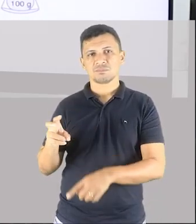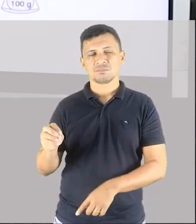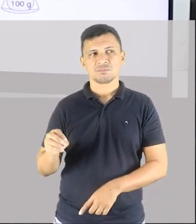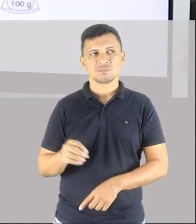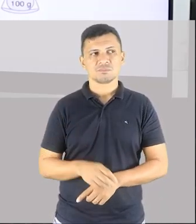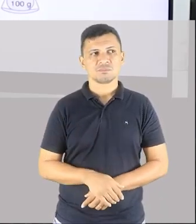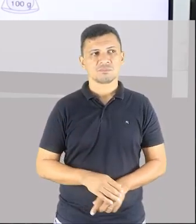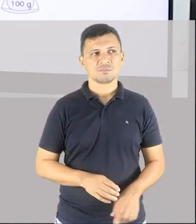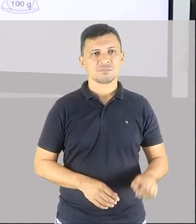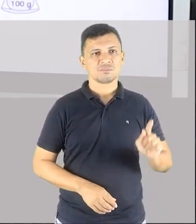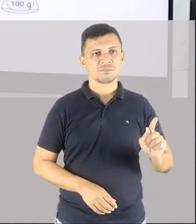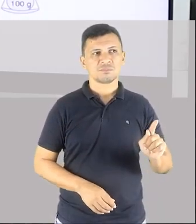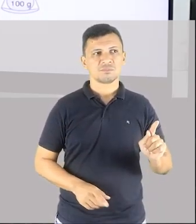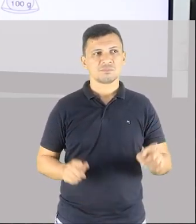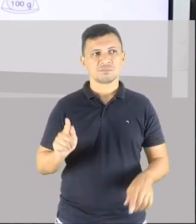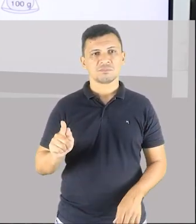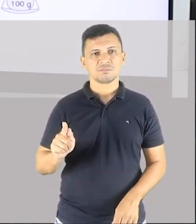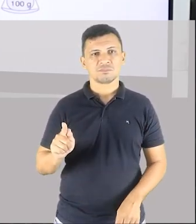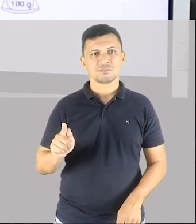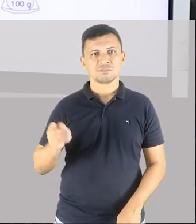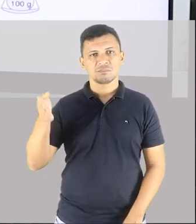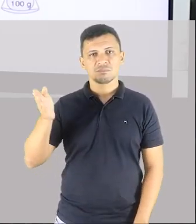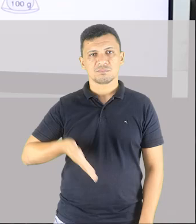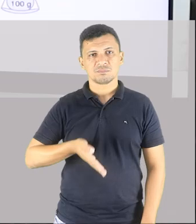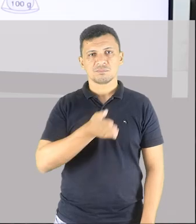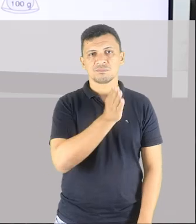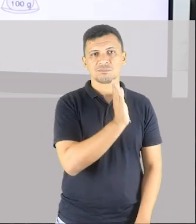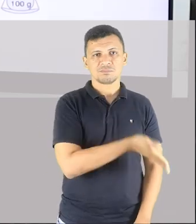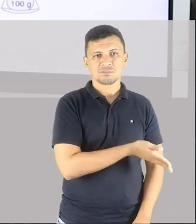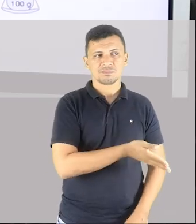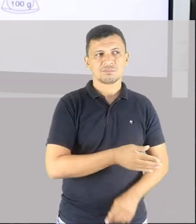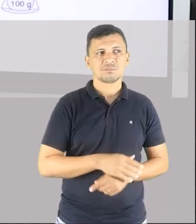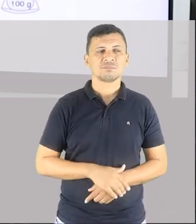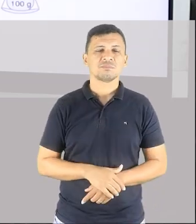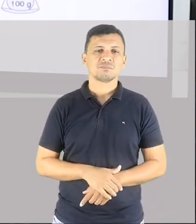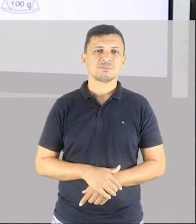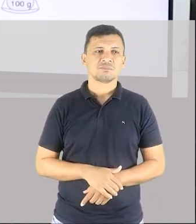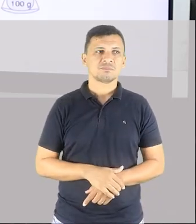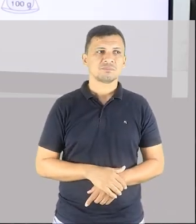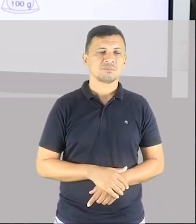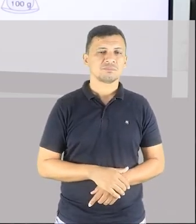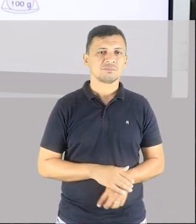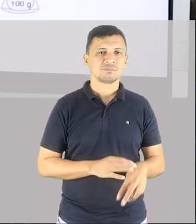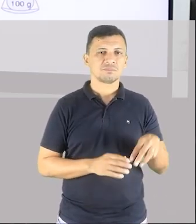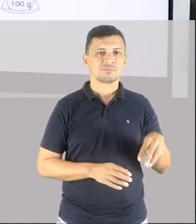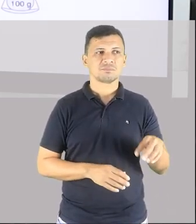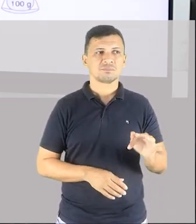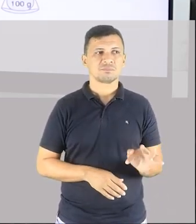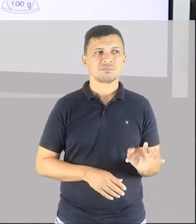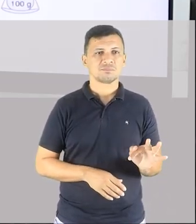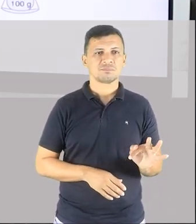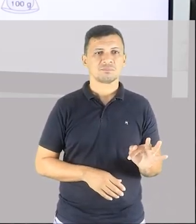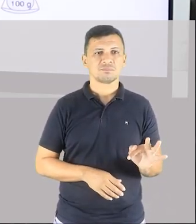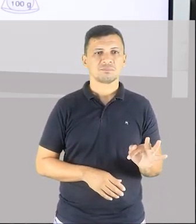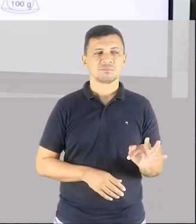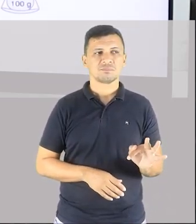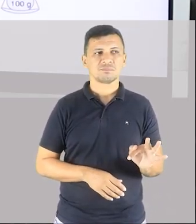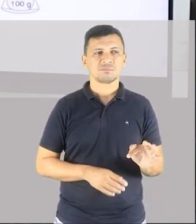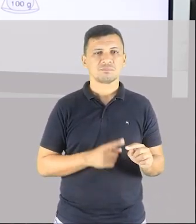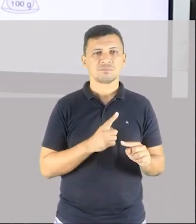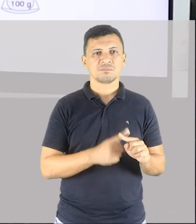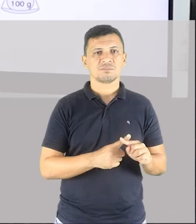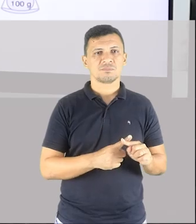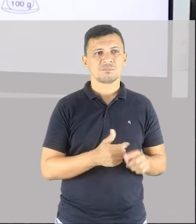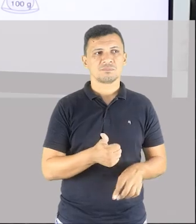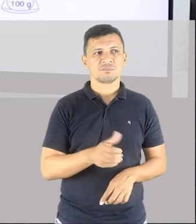ó, gravidade com gravidade, certo? E aqui vamos ver agora, ó, massa da fruta